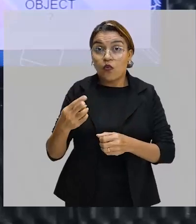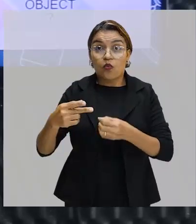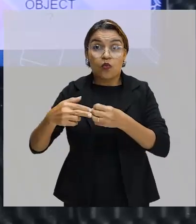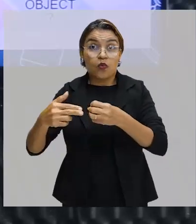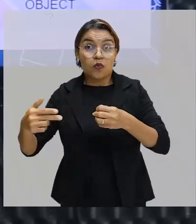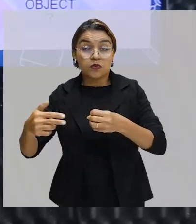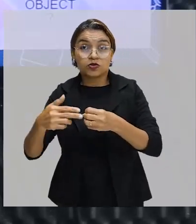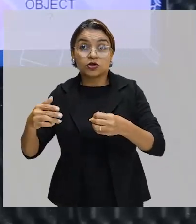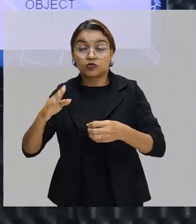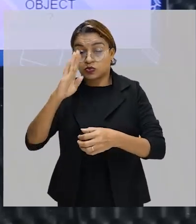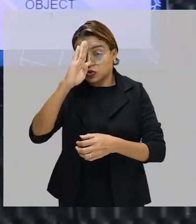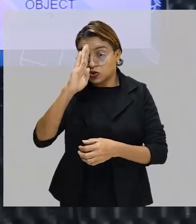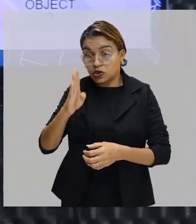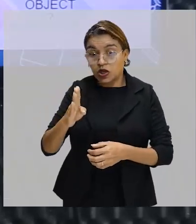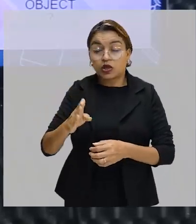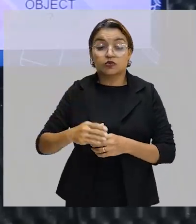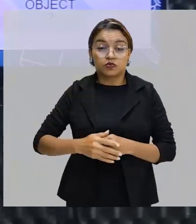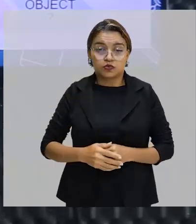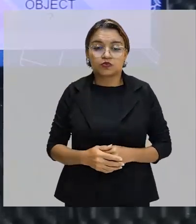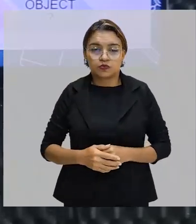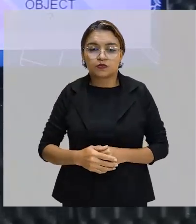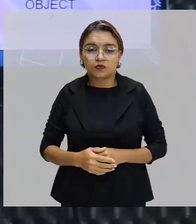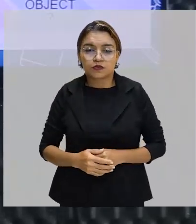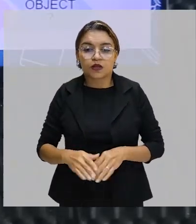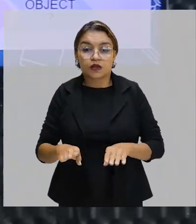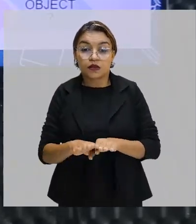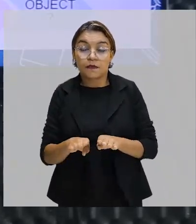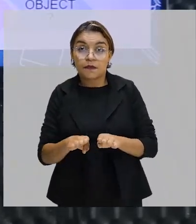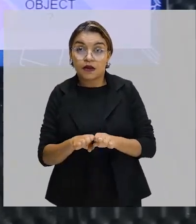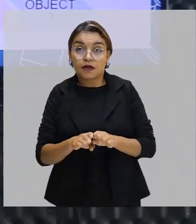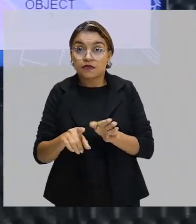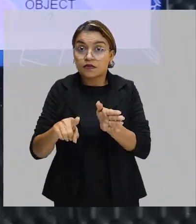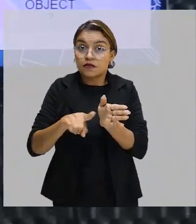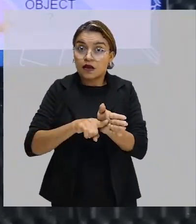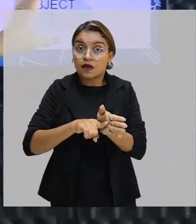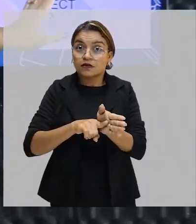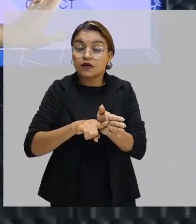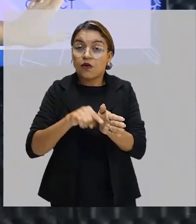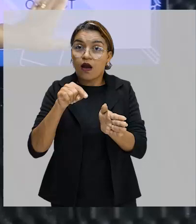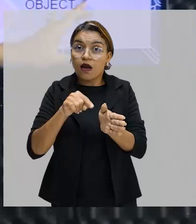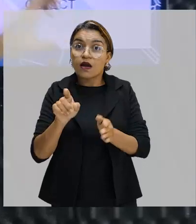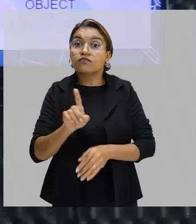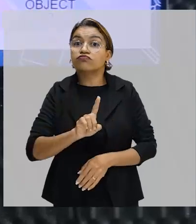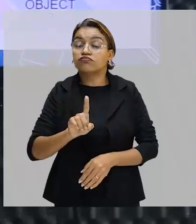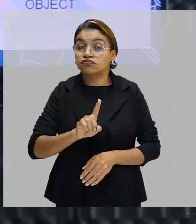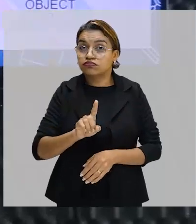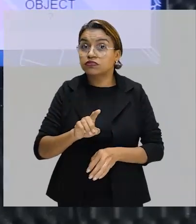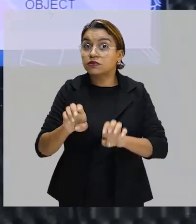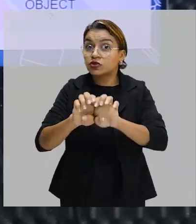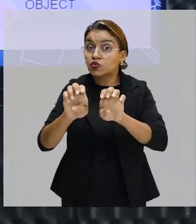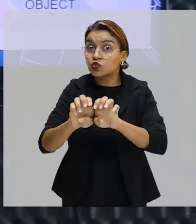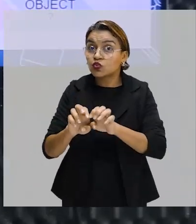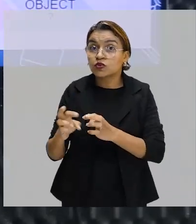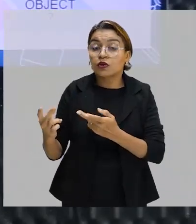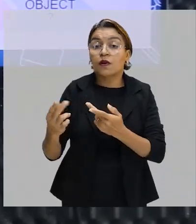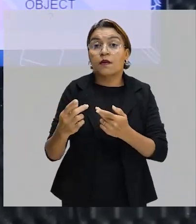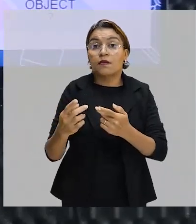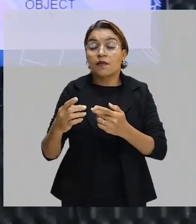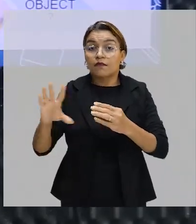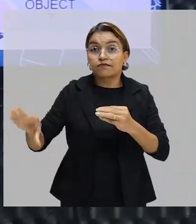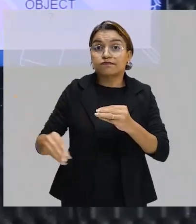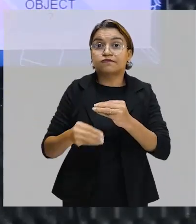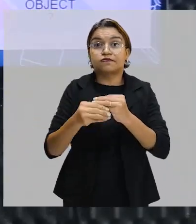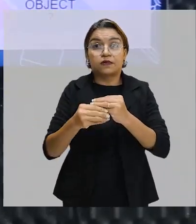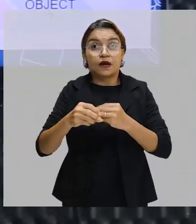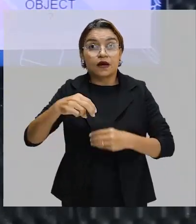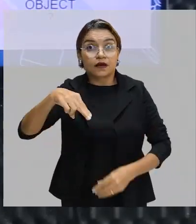um objeto direto, um objeto indireto. A negação é a mesma estrutura, mais o não em inglês,